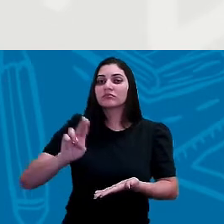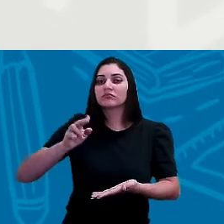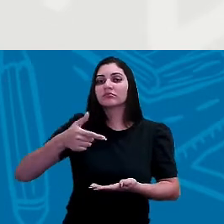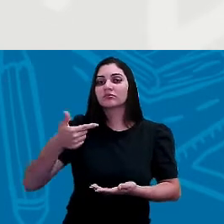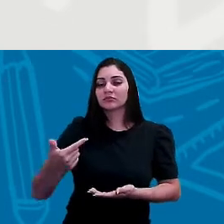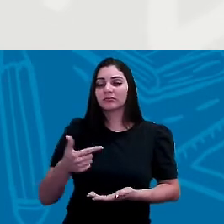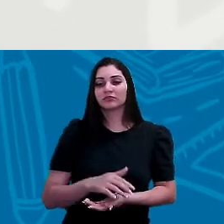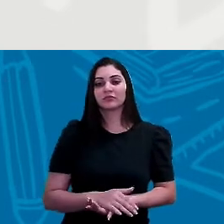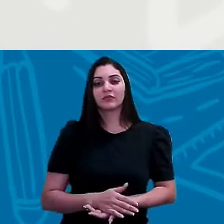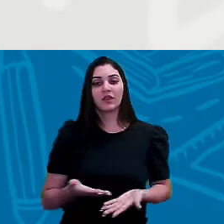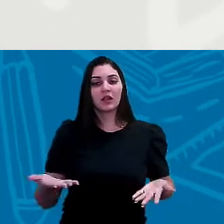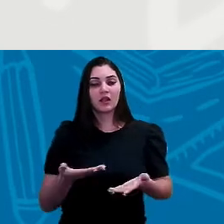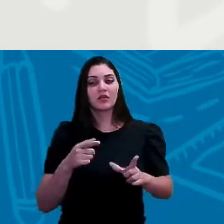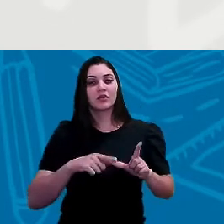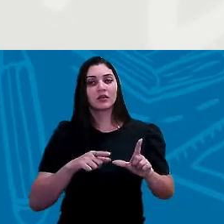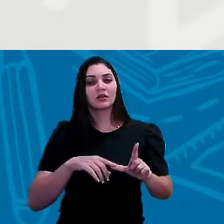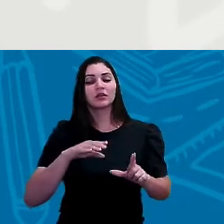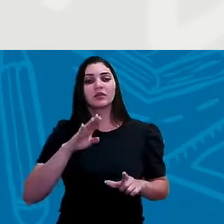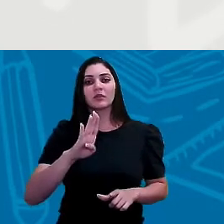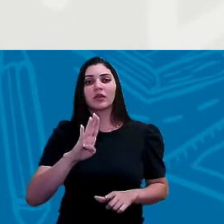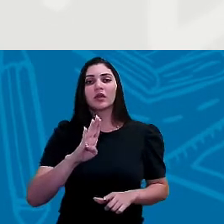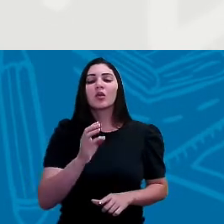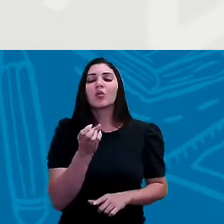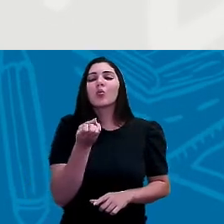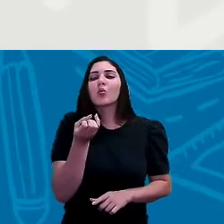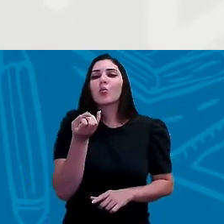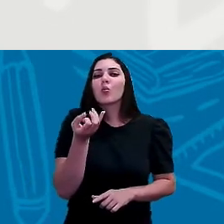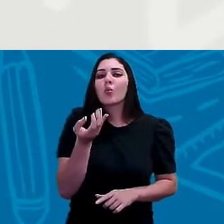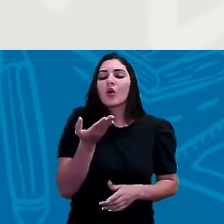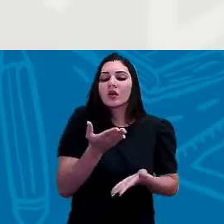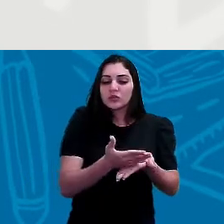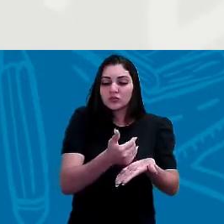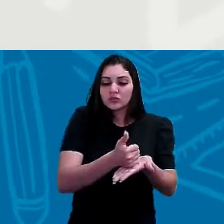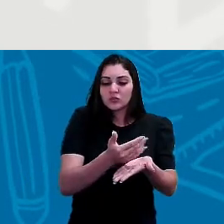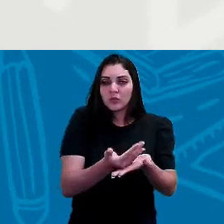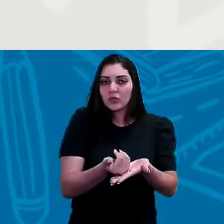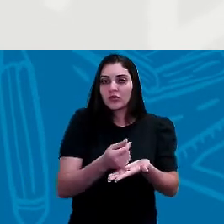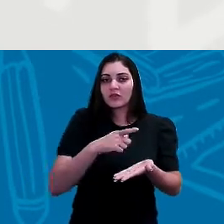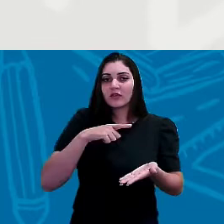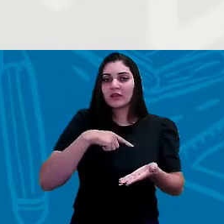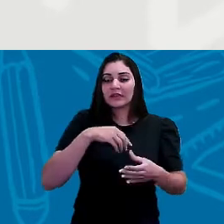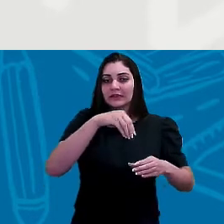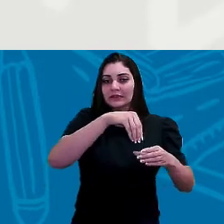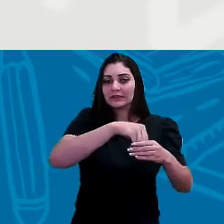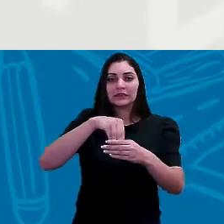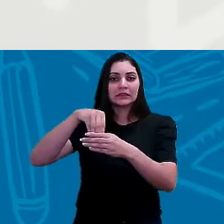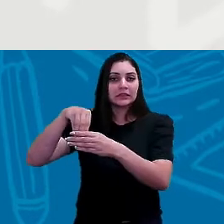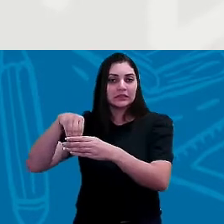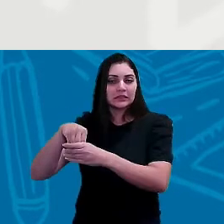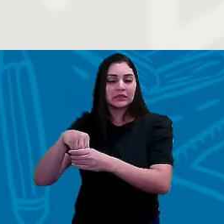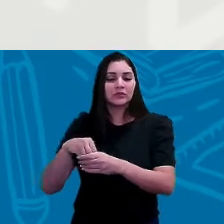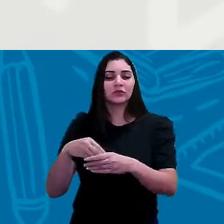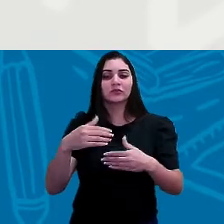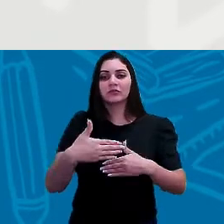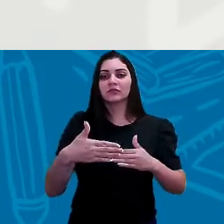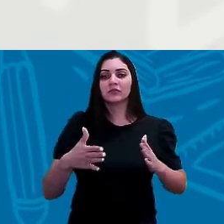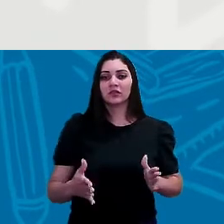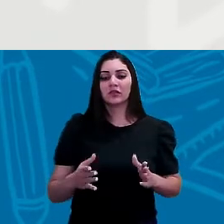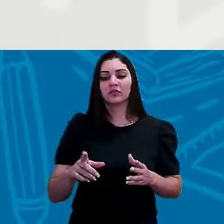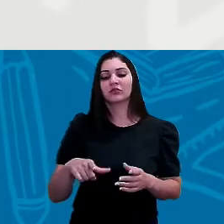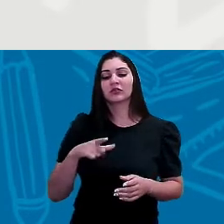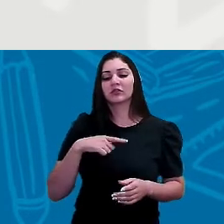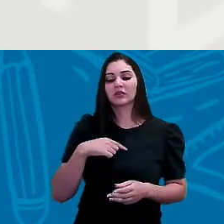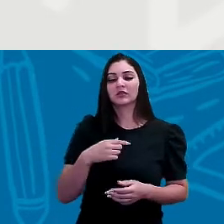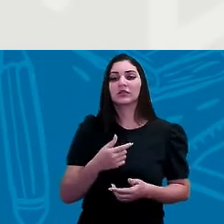letra B. Quantos bolos ficarão em cada caixa? Eu tenho as 2 caixas e tenho 36 bolos. Então,